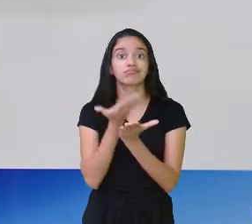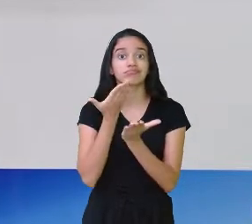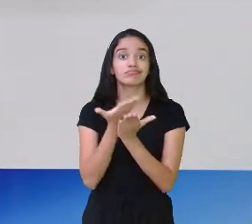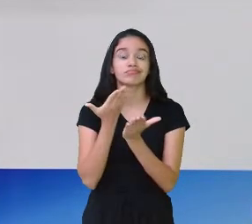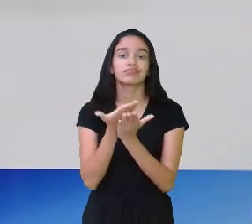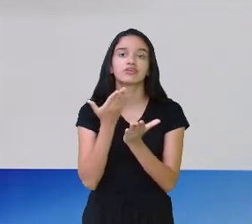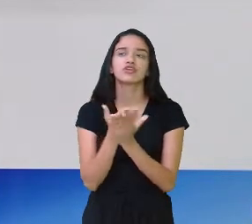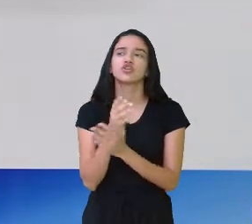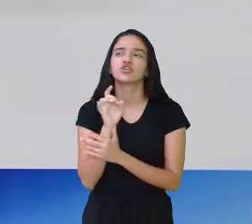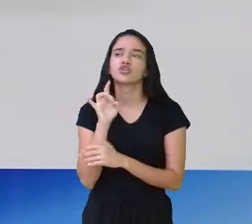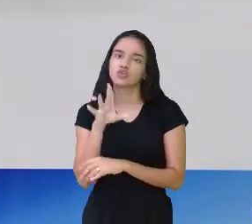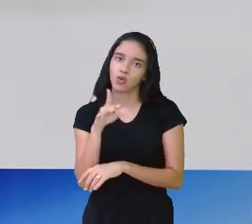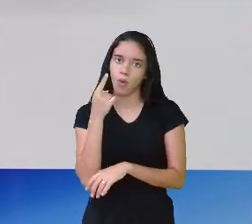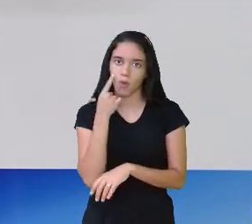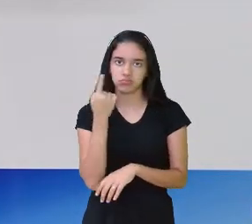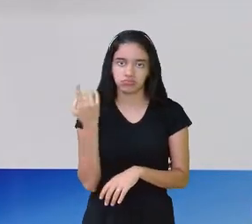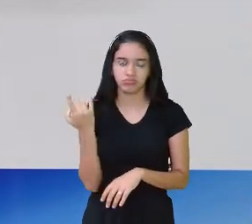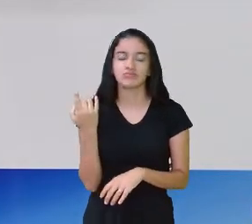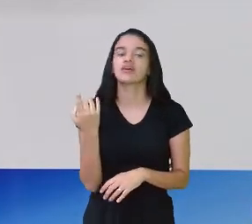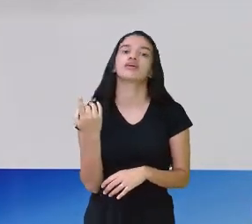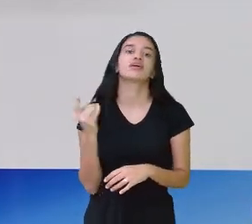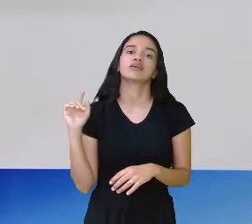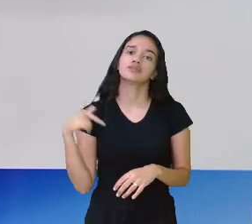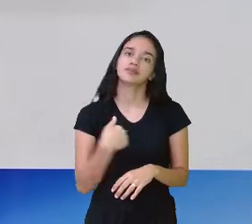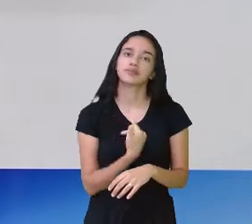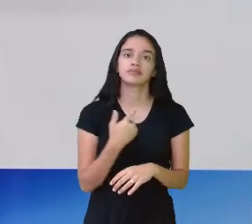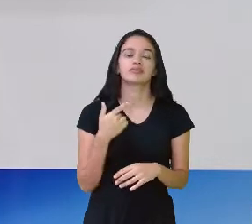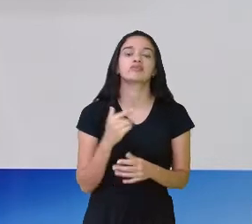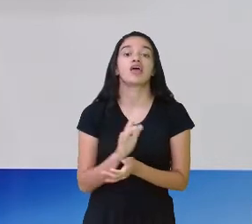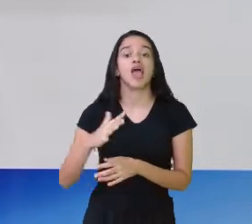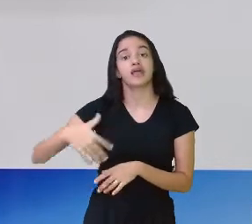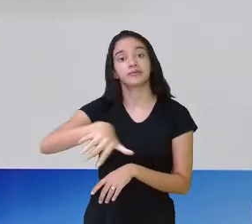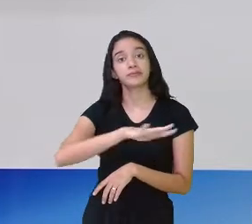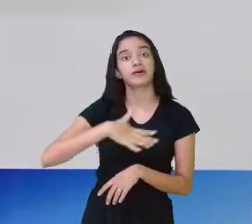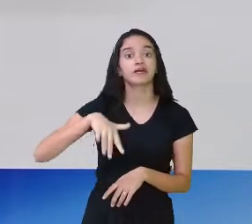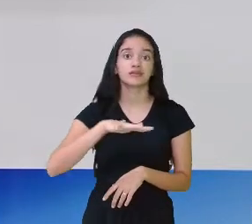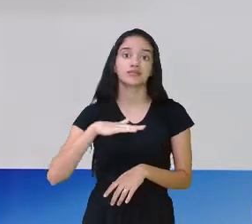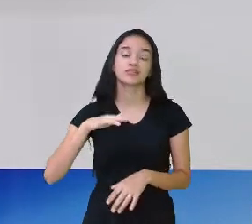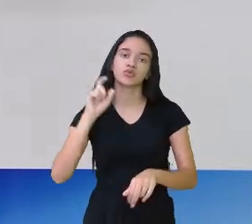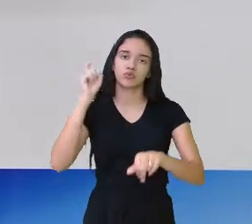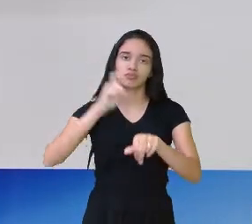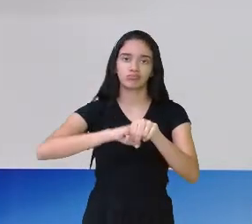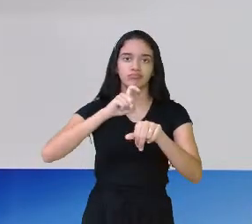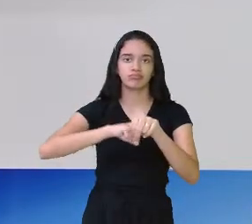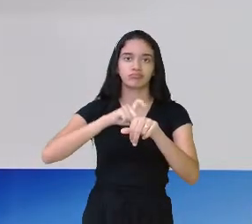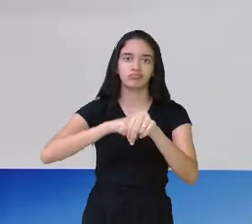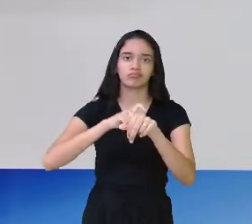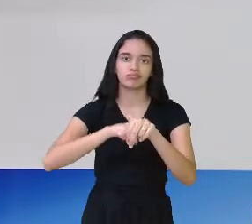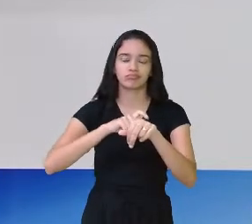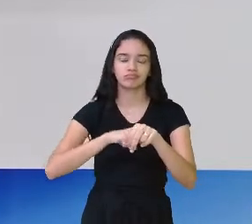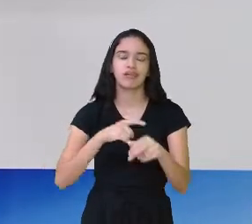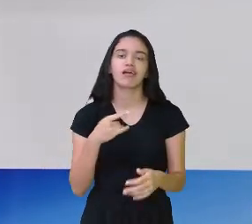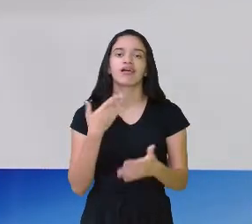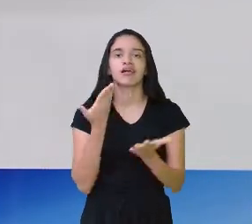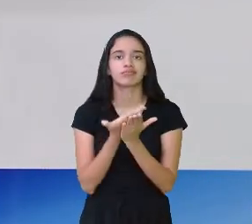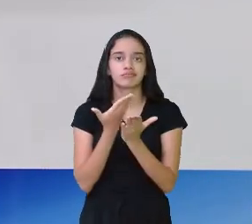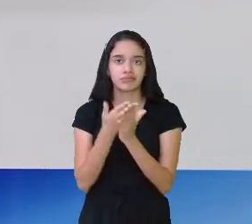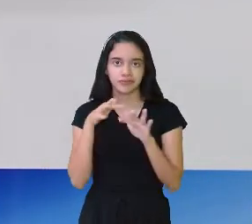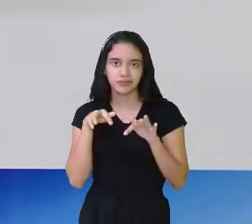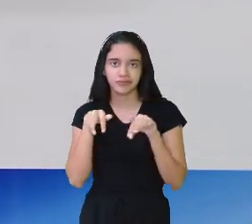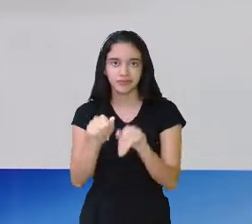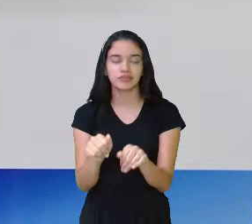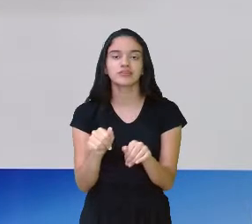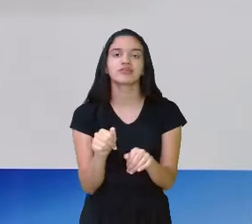gente vai só até aqui, né? A gente vai só até o espaço. Como o tempo de aula tá pouco, a gente vai